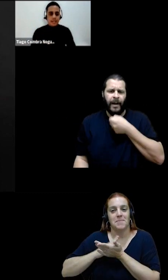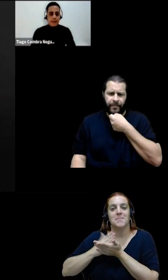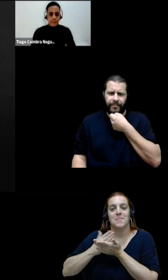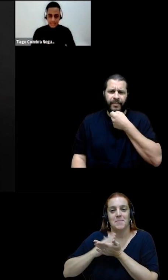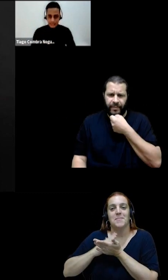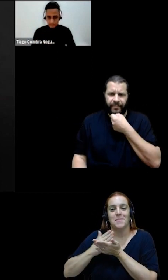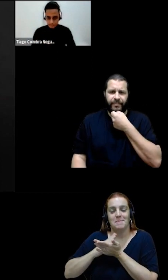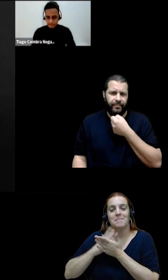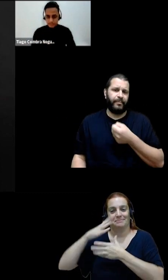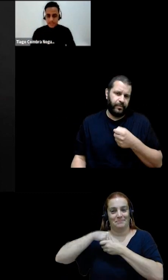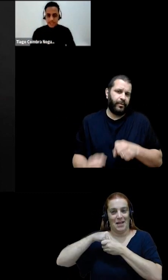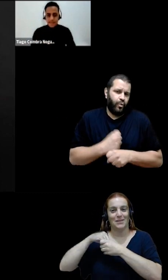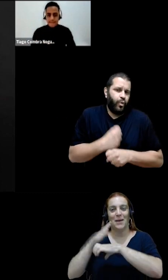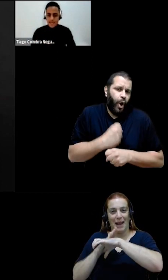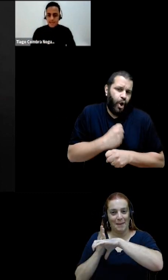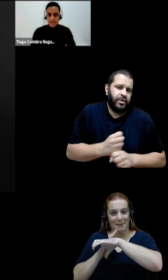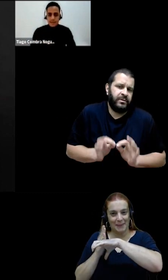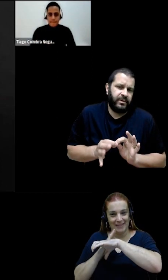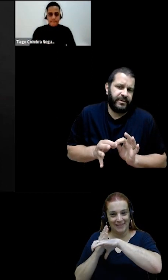da cabine.